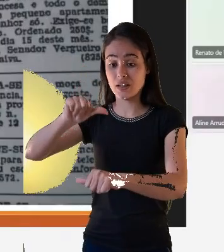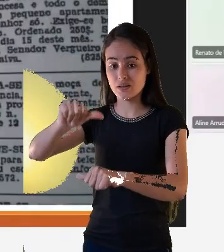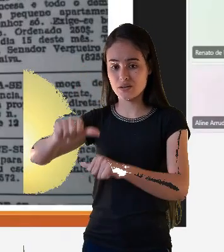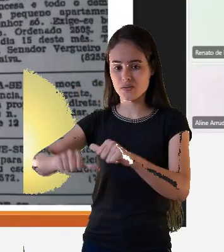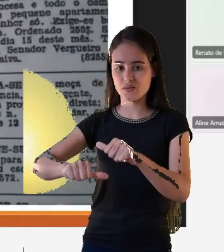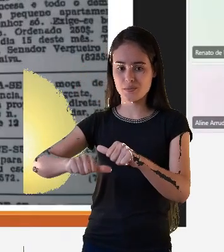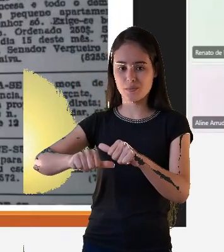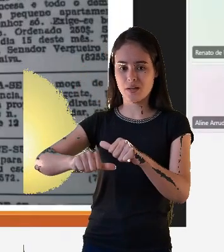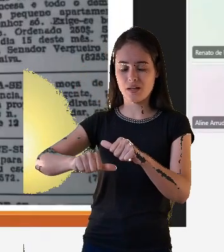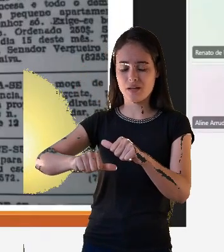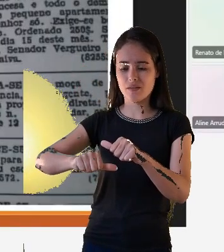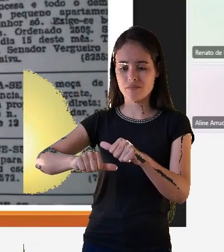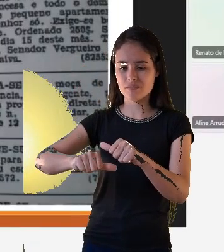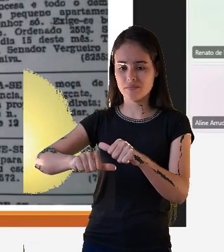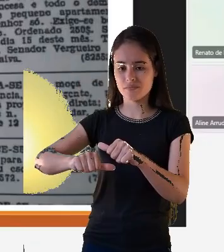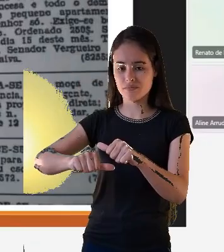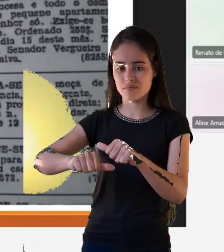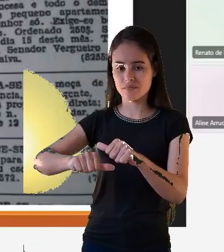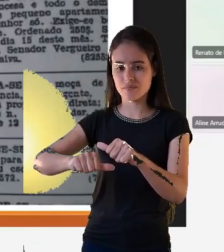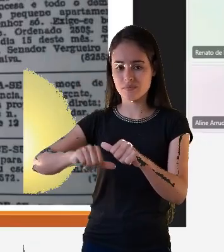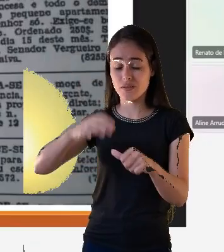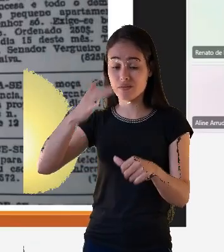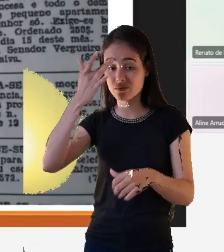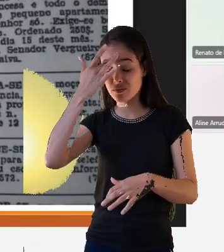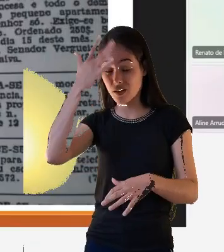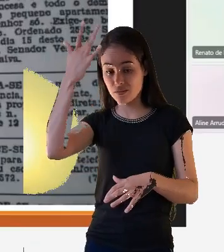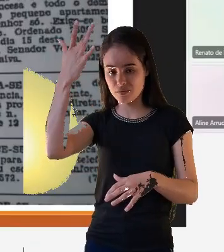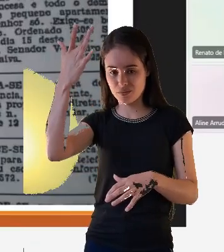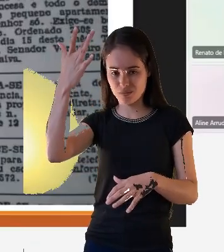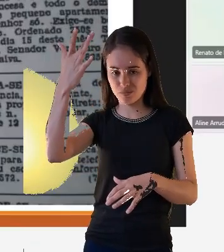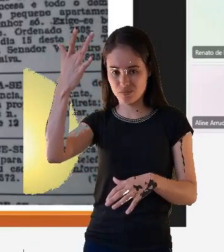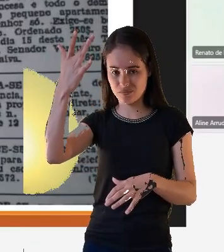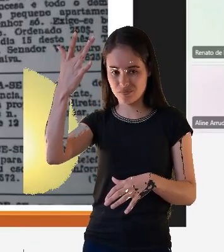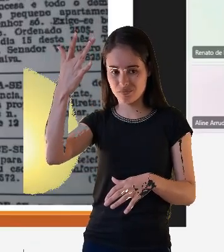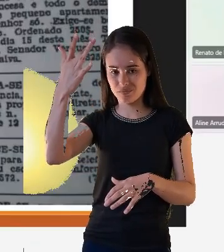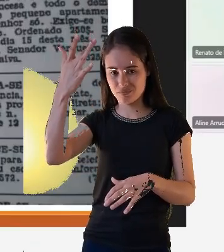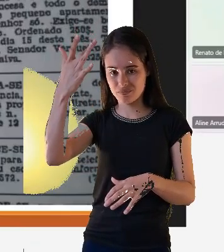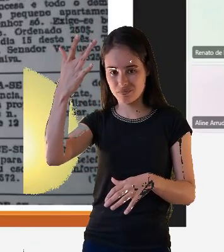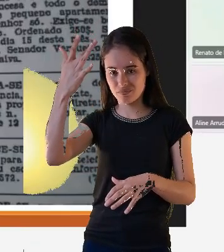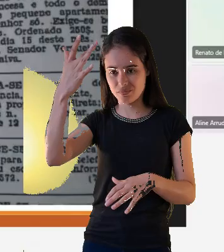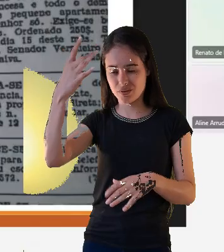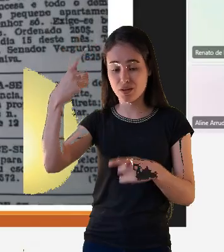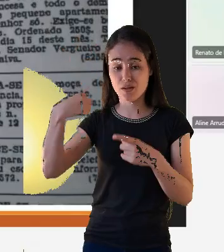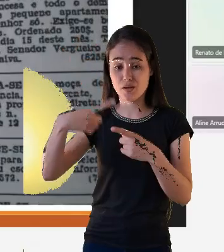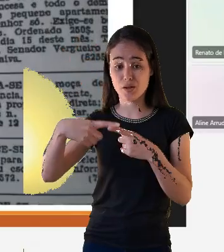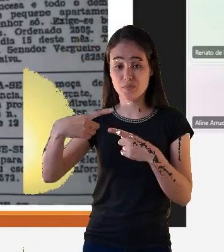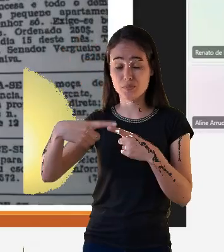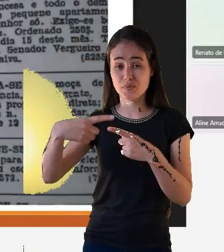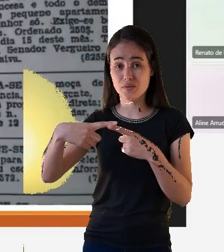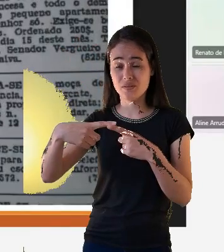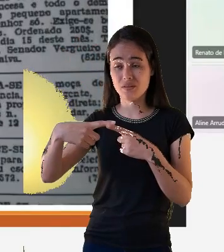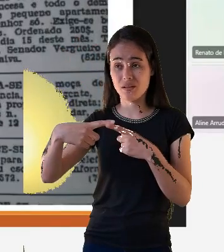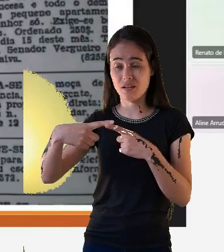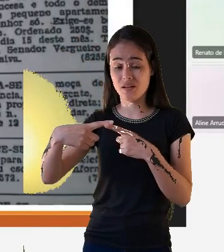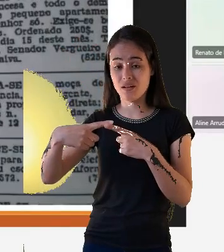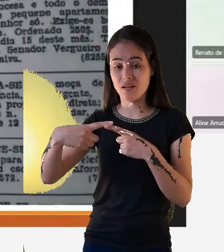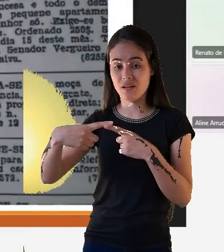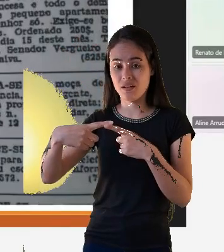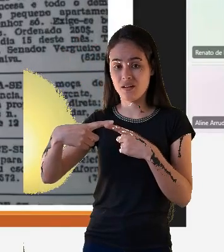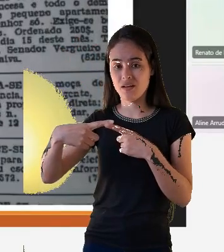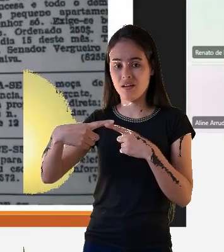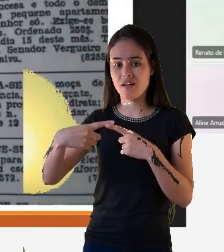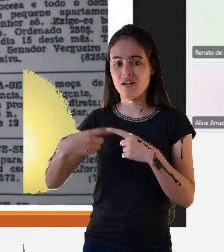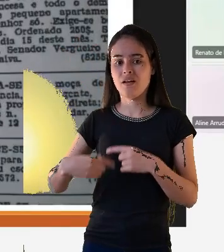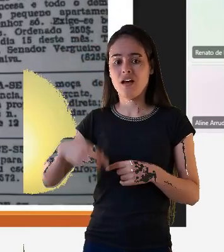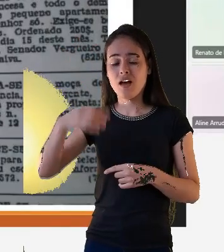Sendo que foi essa população que lutou por leis trabalhistas, sendo que foi essa população que lutou por melhores condições